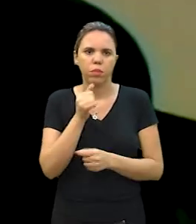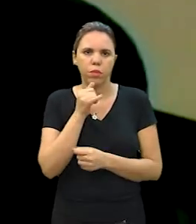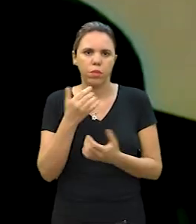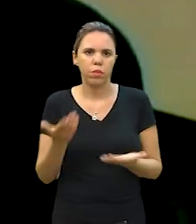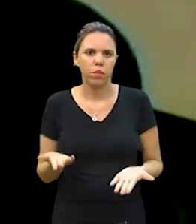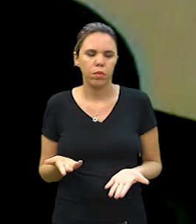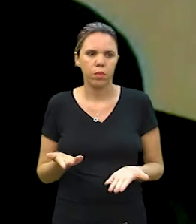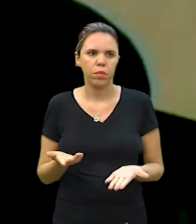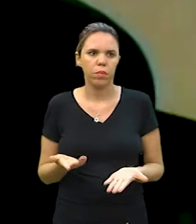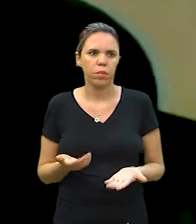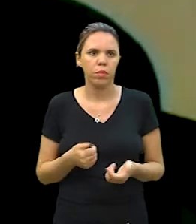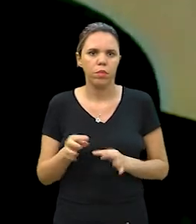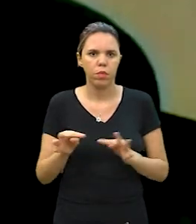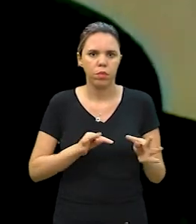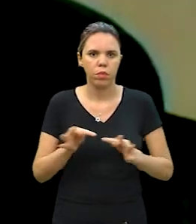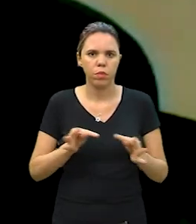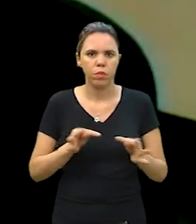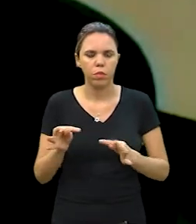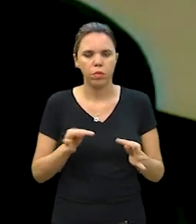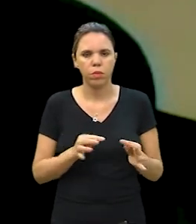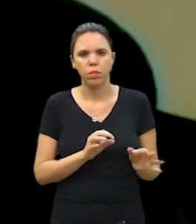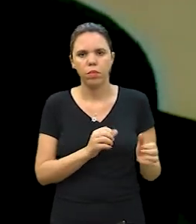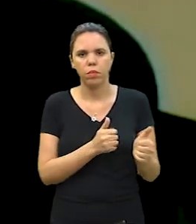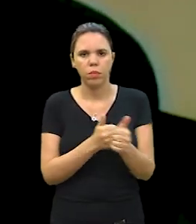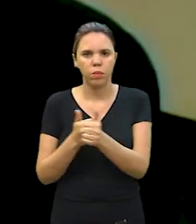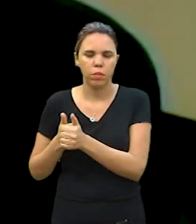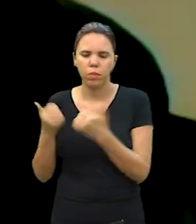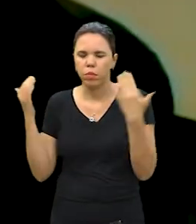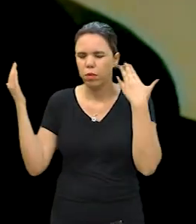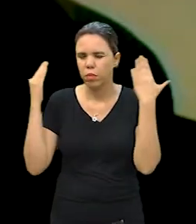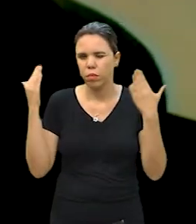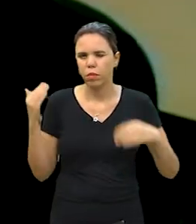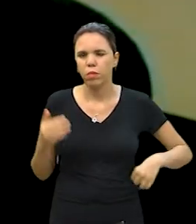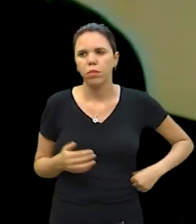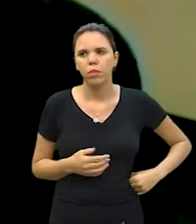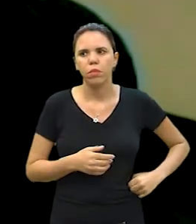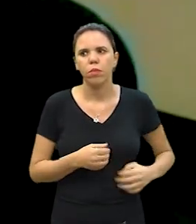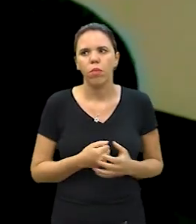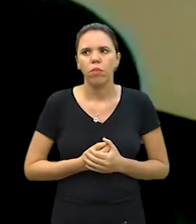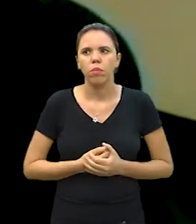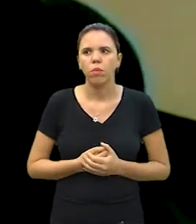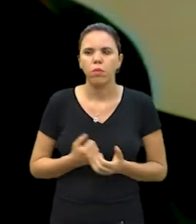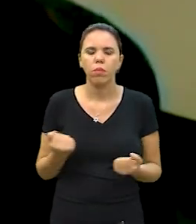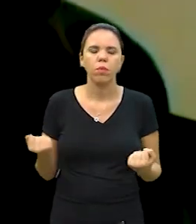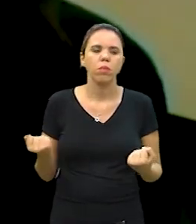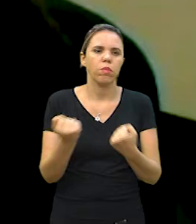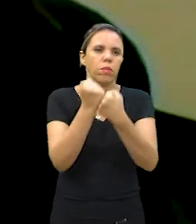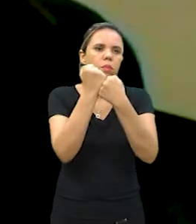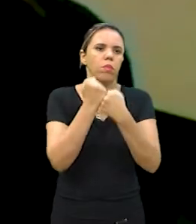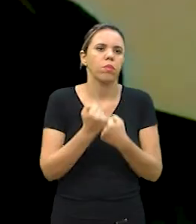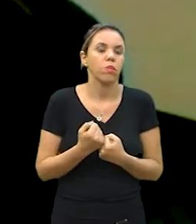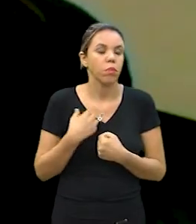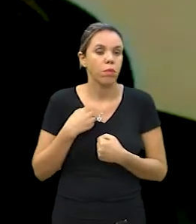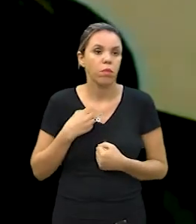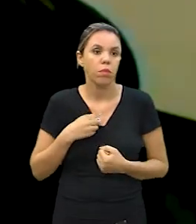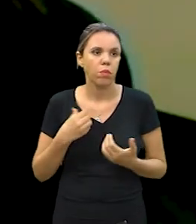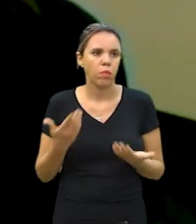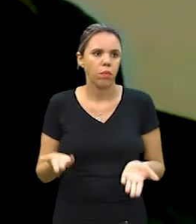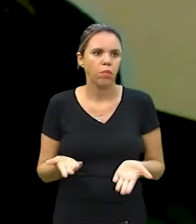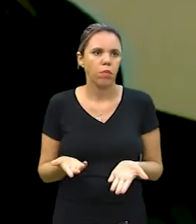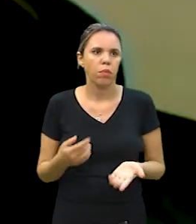por exemplo, que é esse acompanhamento, né, posterior, psicológico, de apoio,